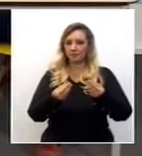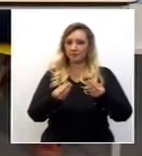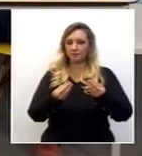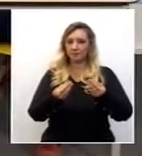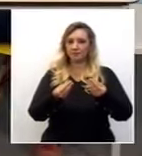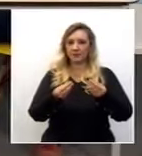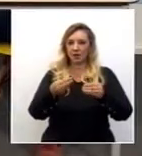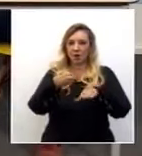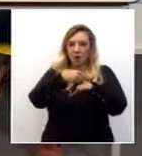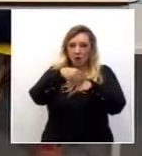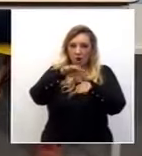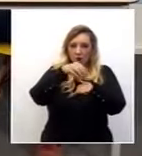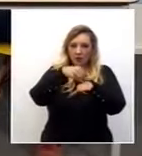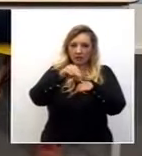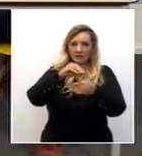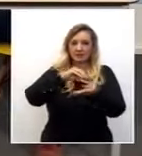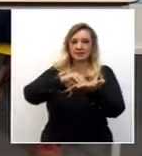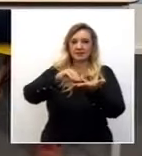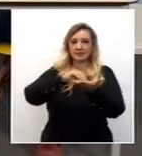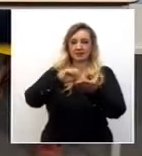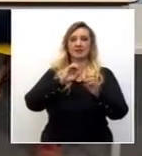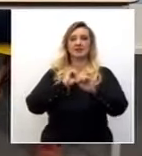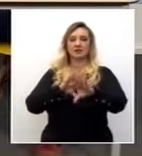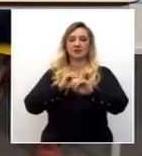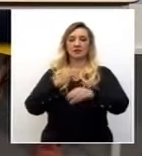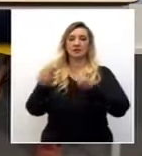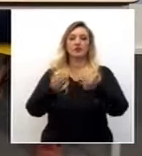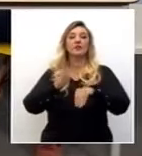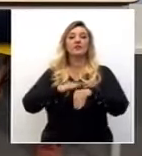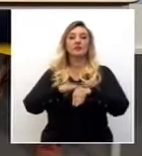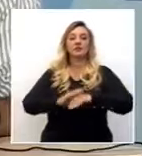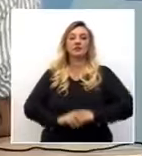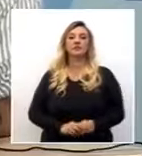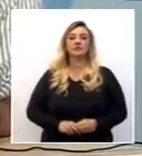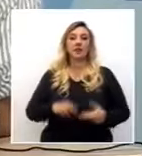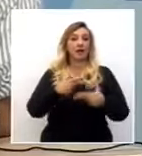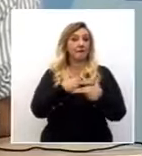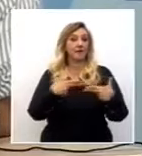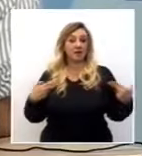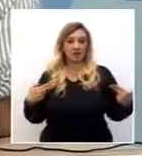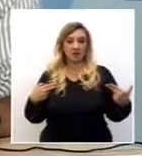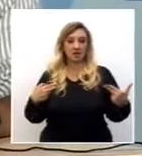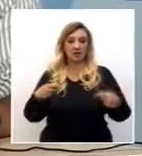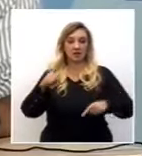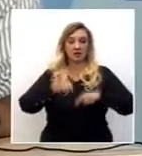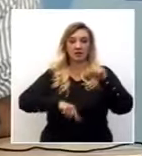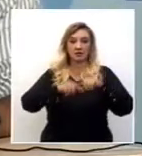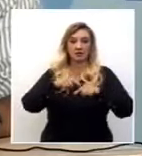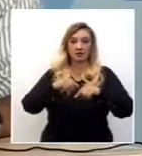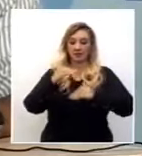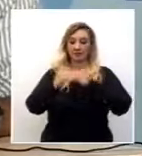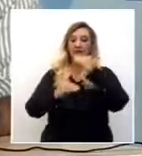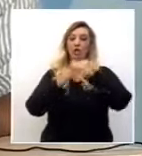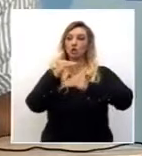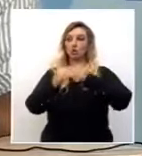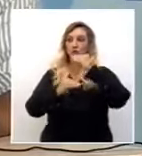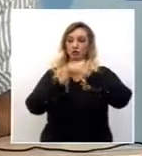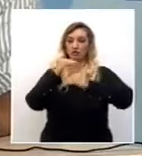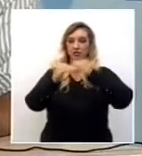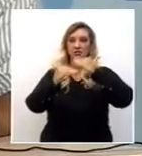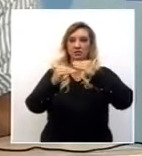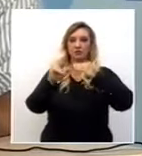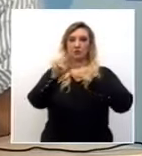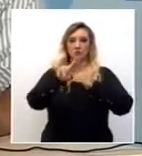isso como orientação da SEDUC, de como Sim. nós devemos fazer, as ferramentas e instrumentos tecnológicos que nós podemos